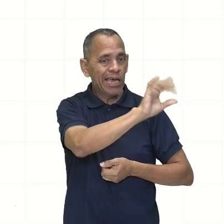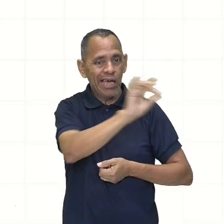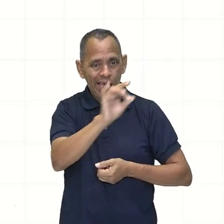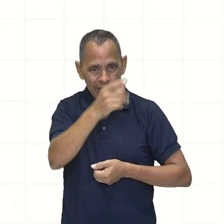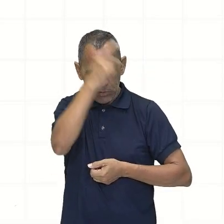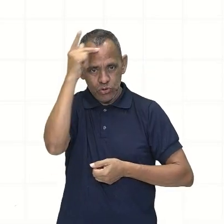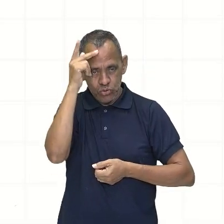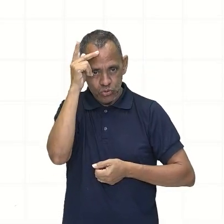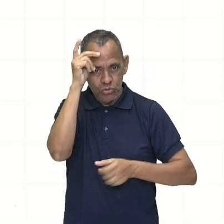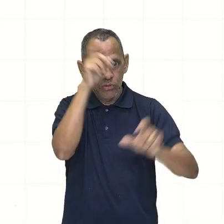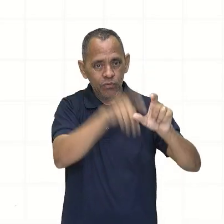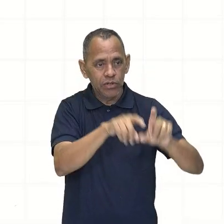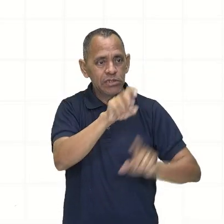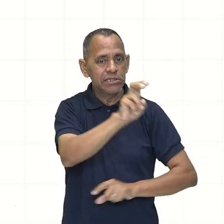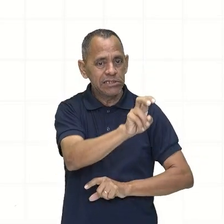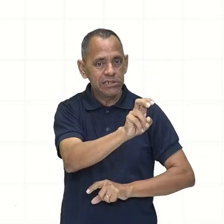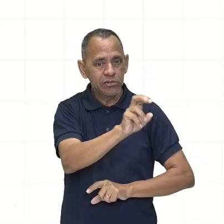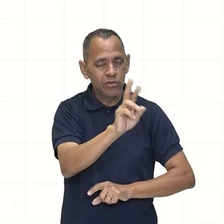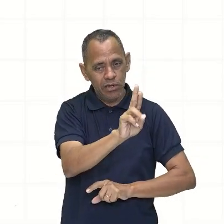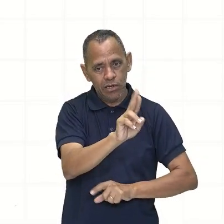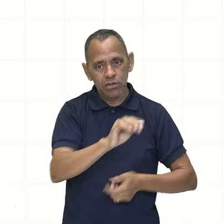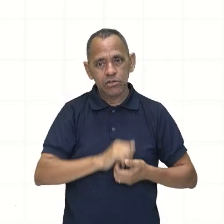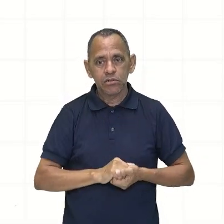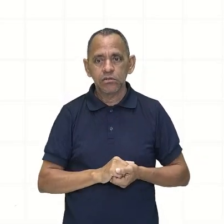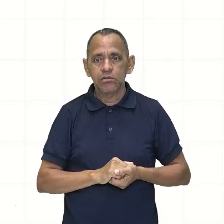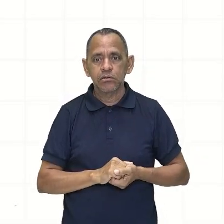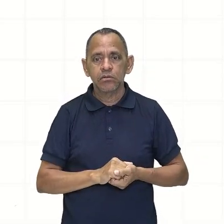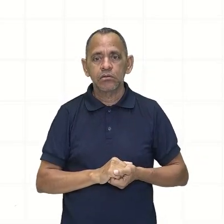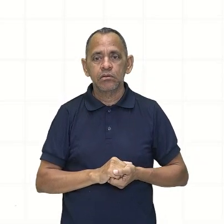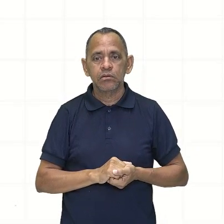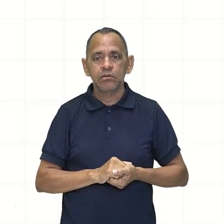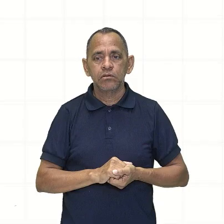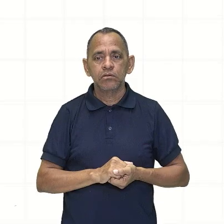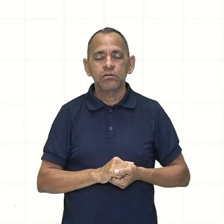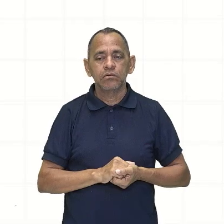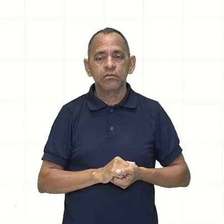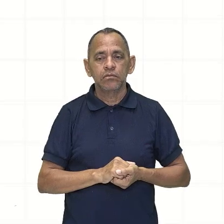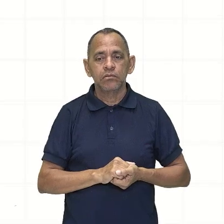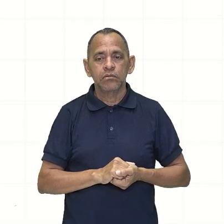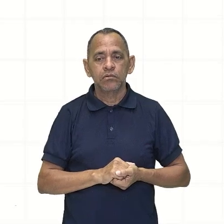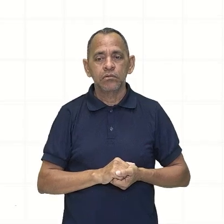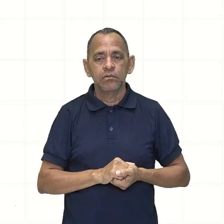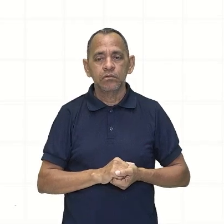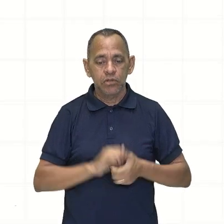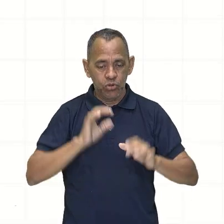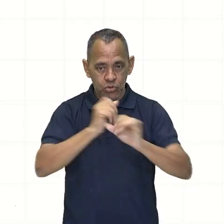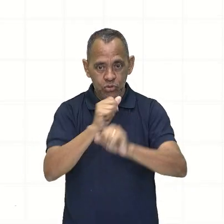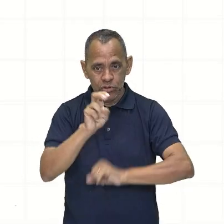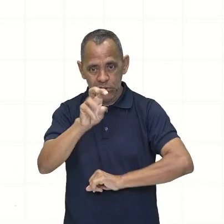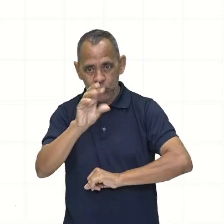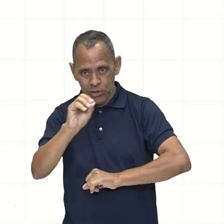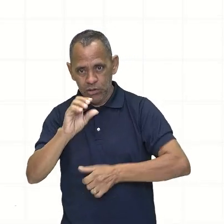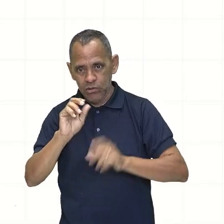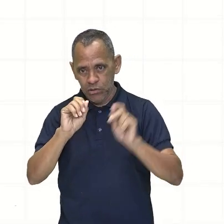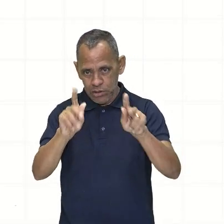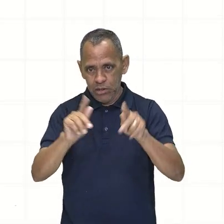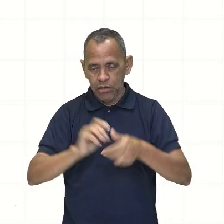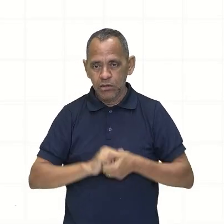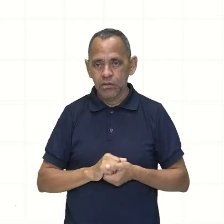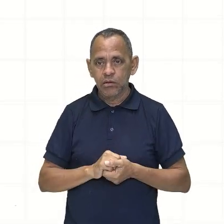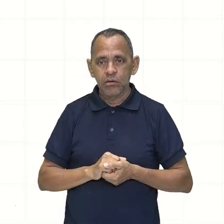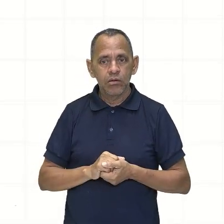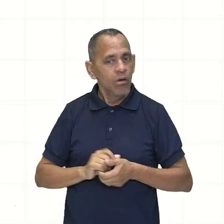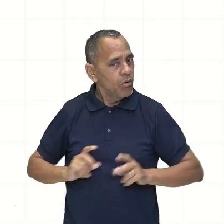Então, no final das contas, eu estou devendo R$ 50. Ok? Deu para compreender que a gente vai continuar seguindo